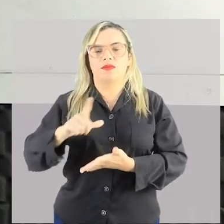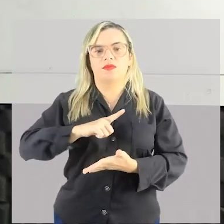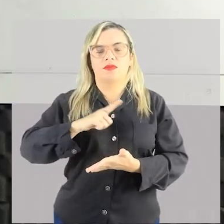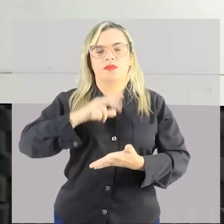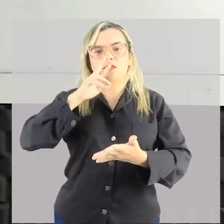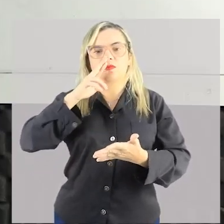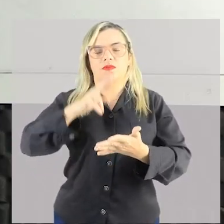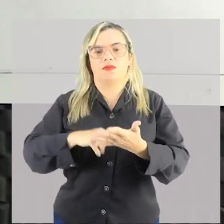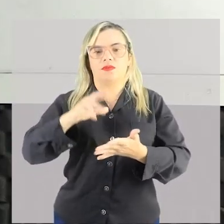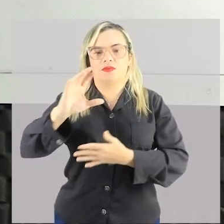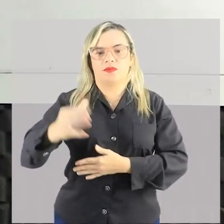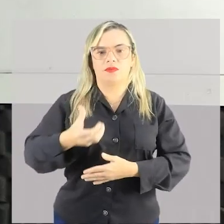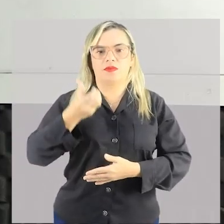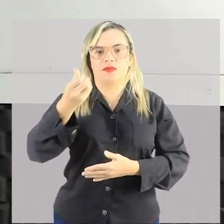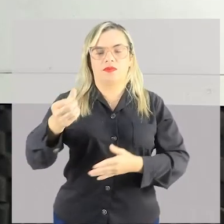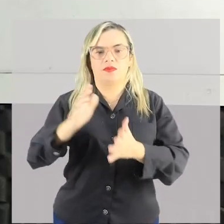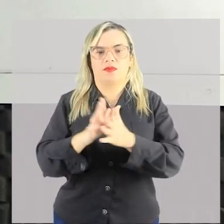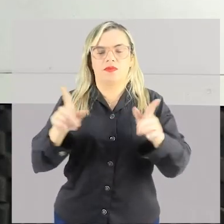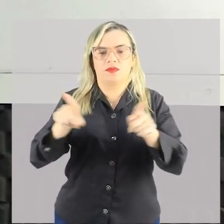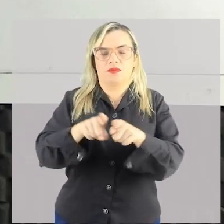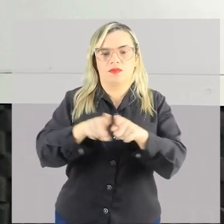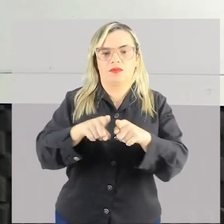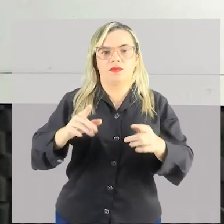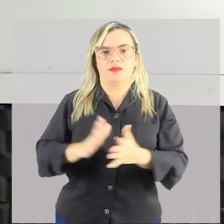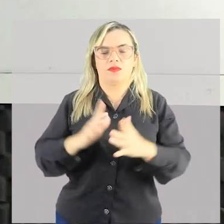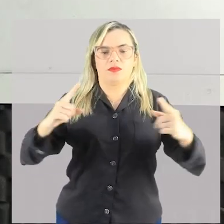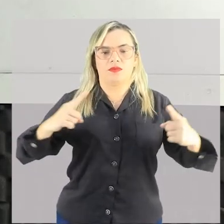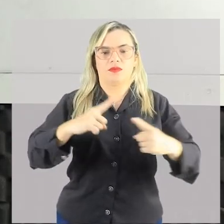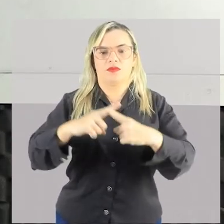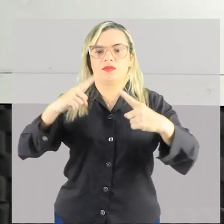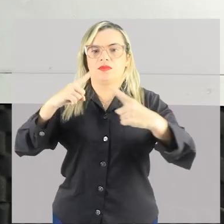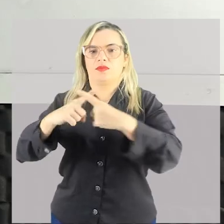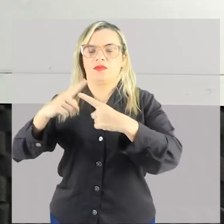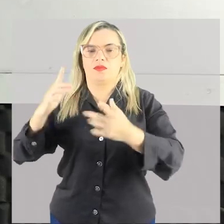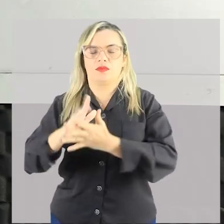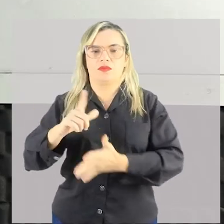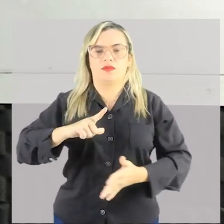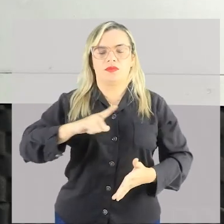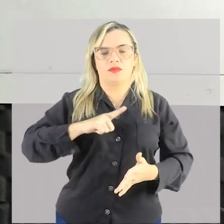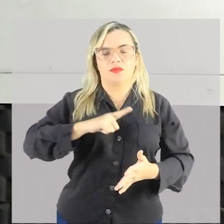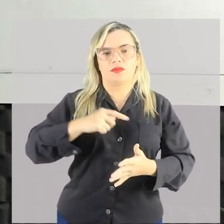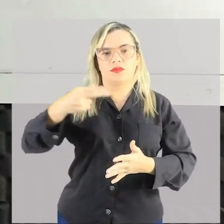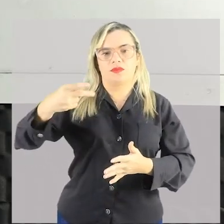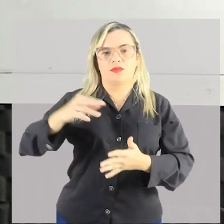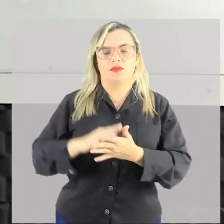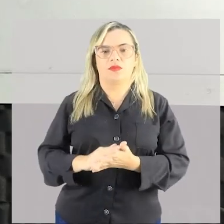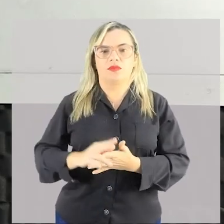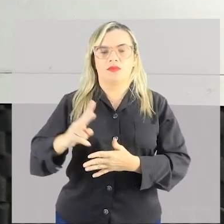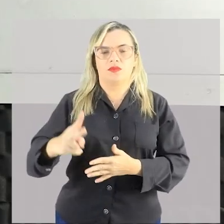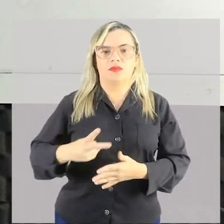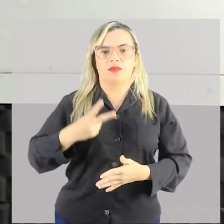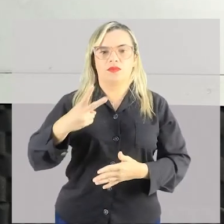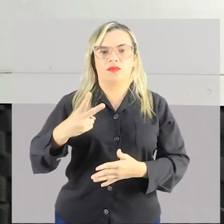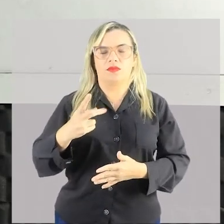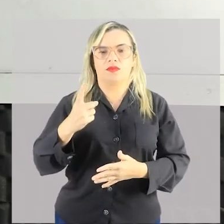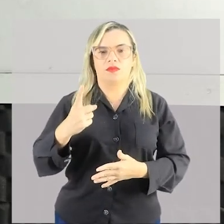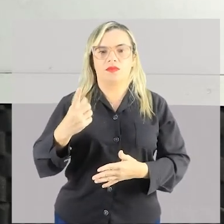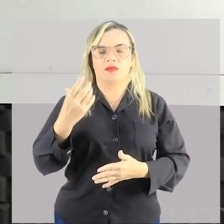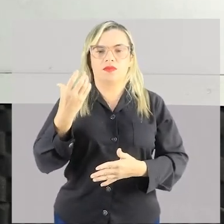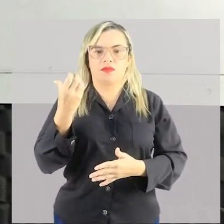tem tem seis também se você multiplicar você tem 216